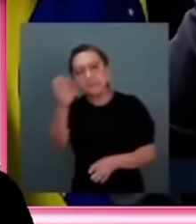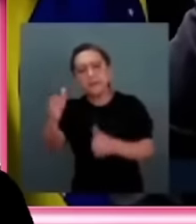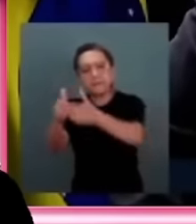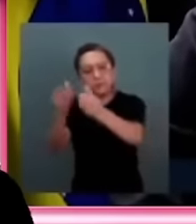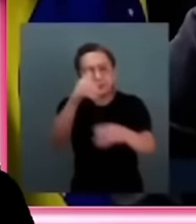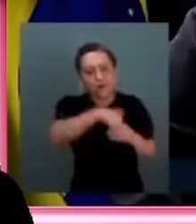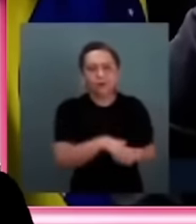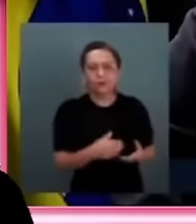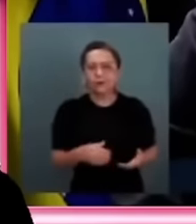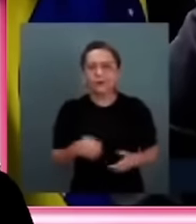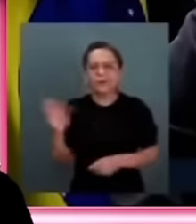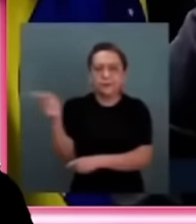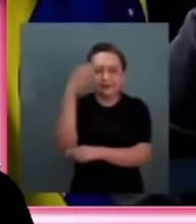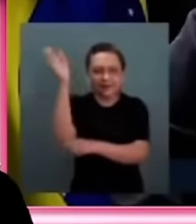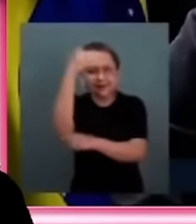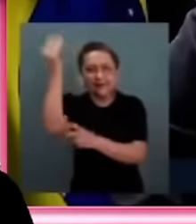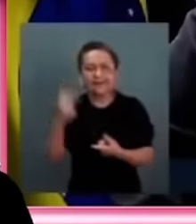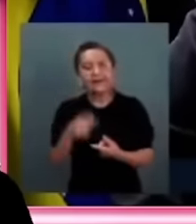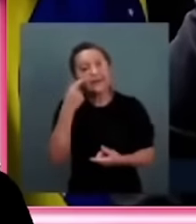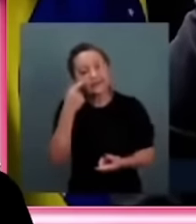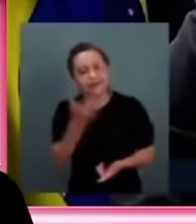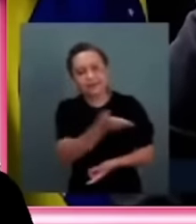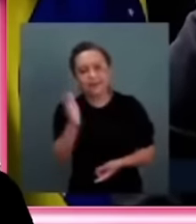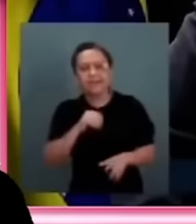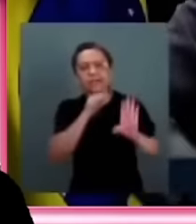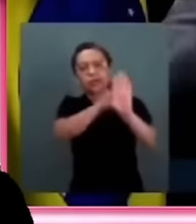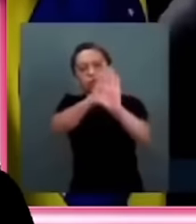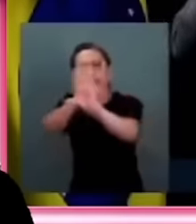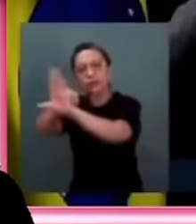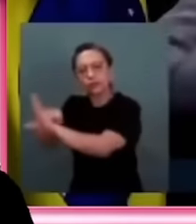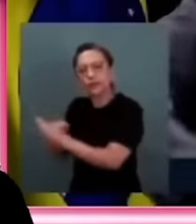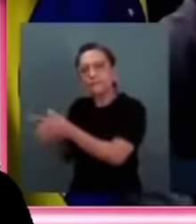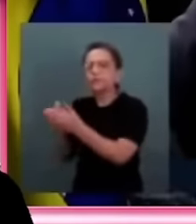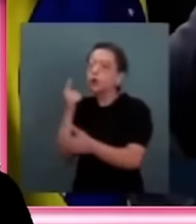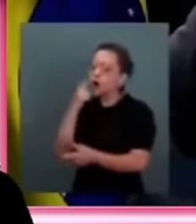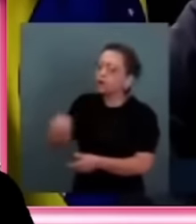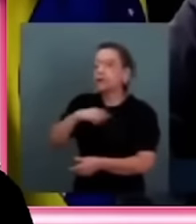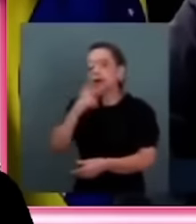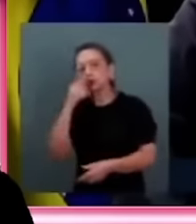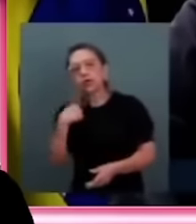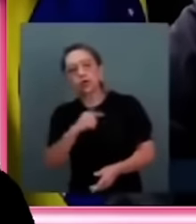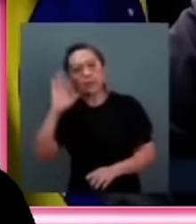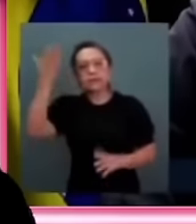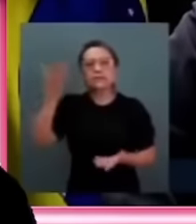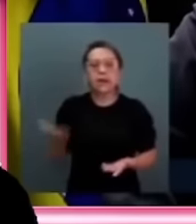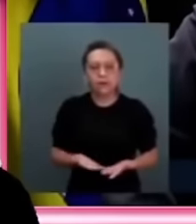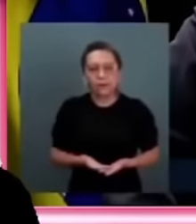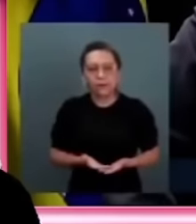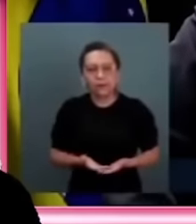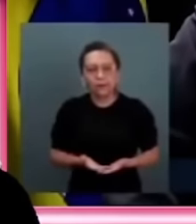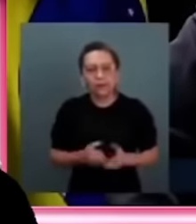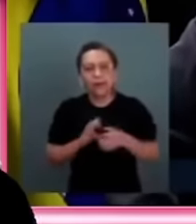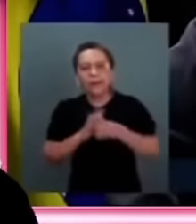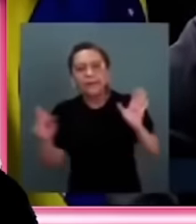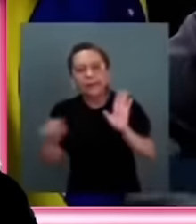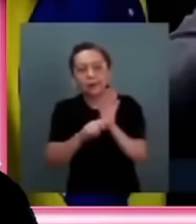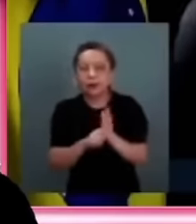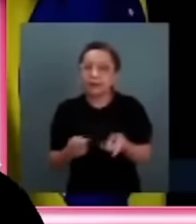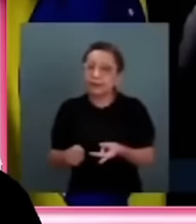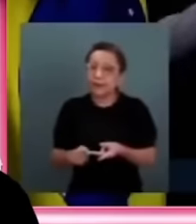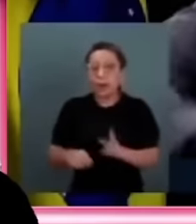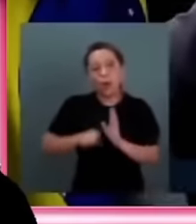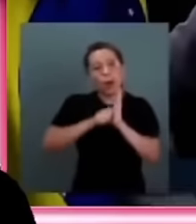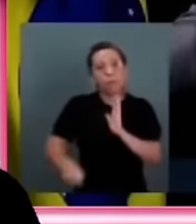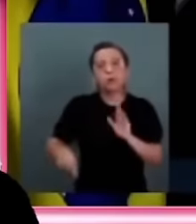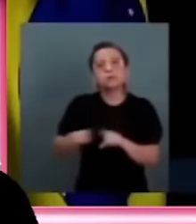campanha na rua com bandeira queria ver vocês bater na porta da casa do cidadão e falar assim ó que que vocês achou da nossa decisão descriminalizar as drogas a questão do aborto vocês